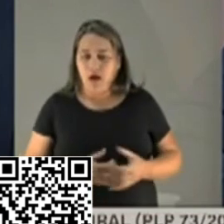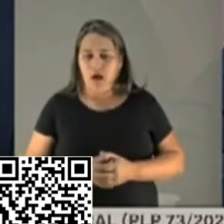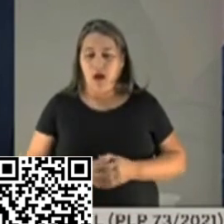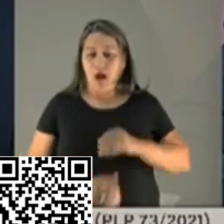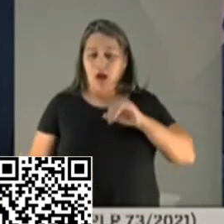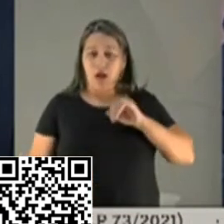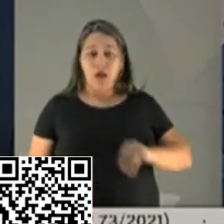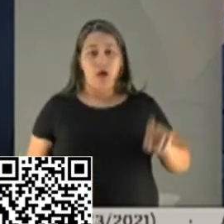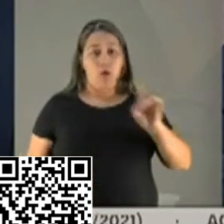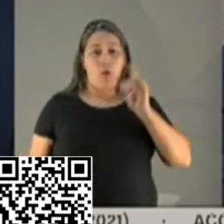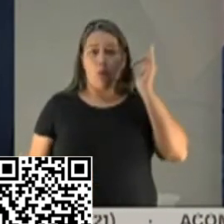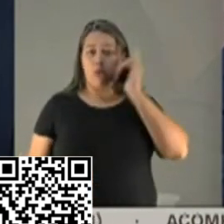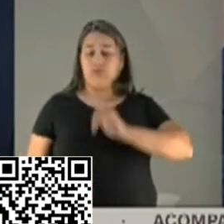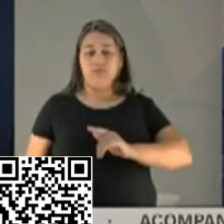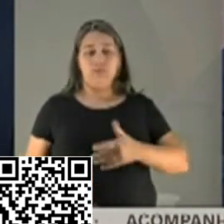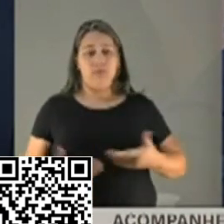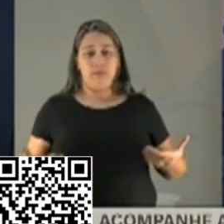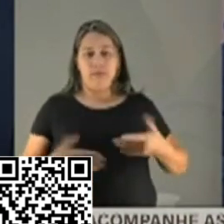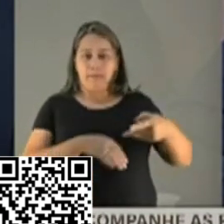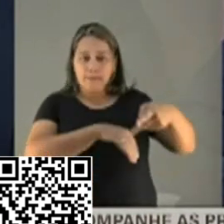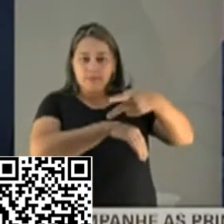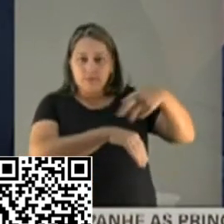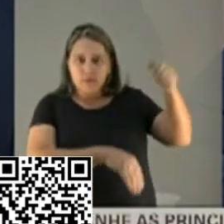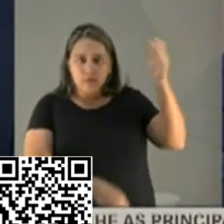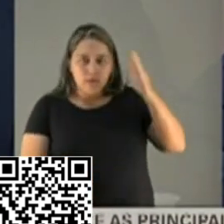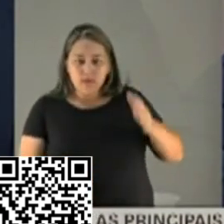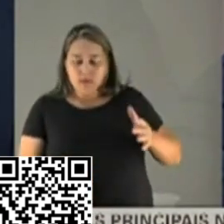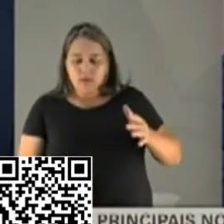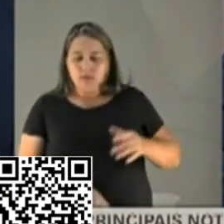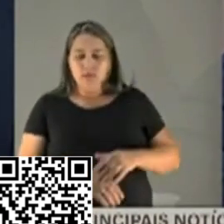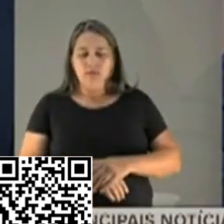não pararmos, essa república